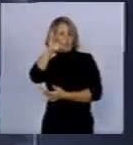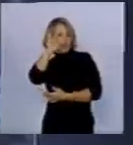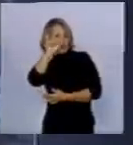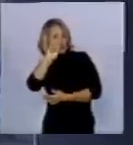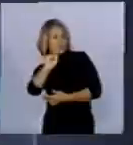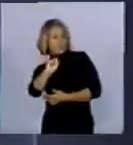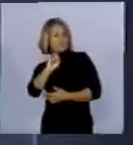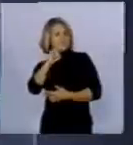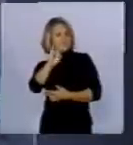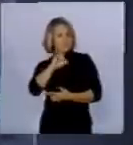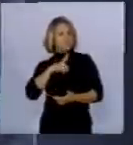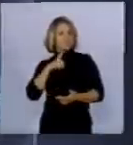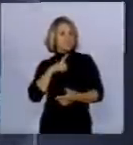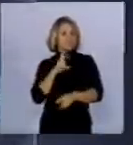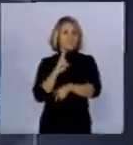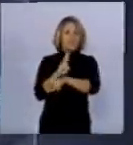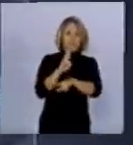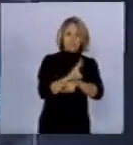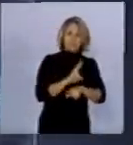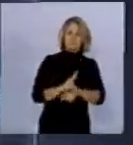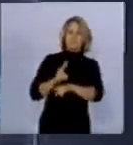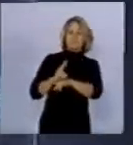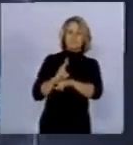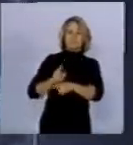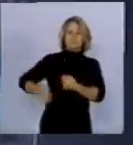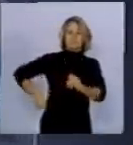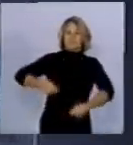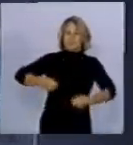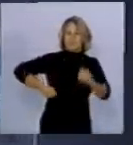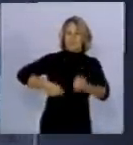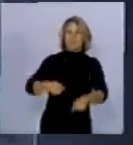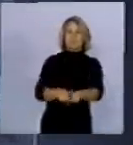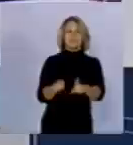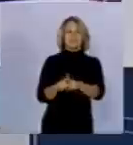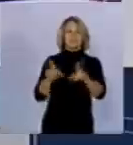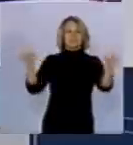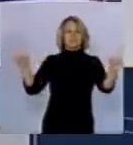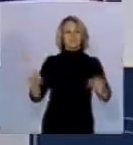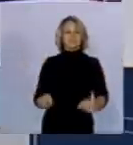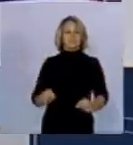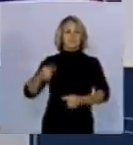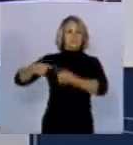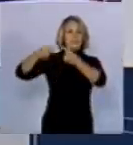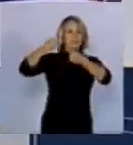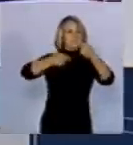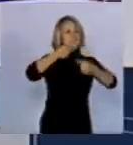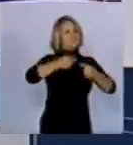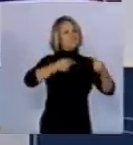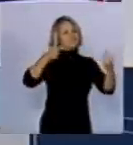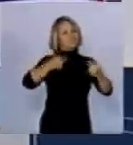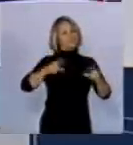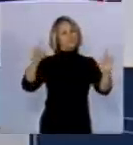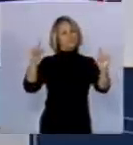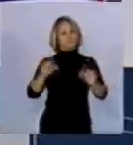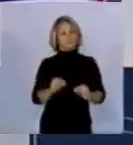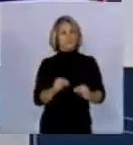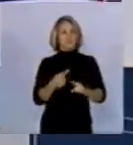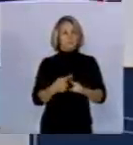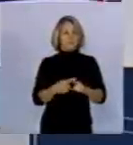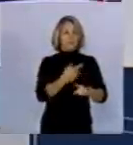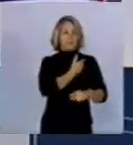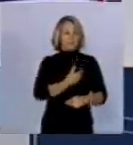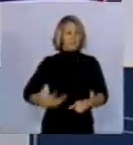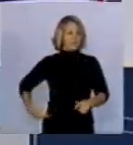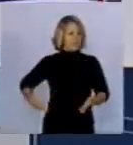entendidas como reserva de mercado levariam a diminuição da competitividade do setor Nacional quando na realidade quando o estado